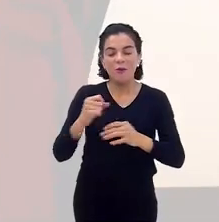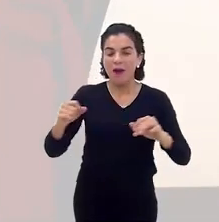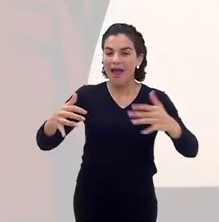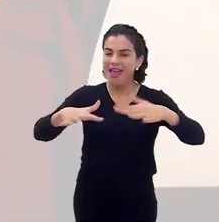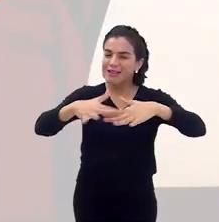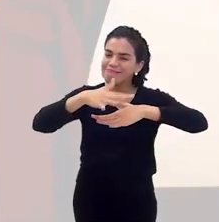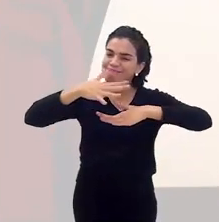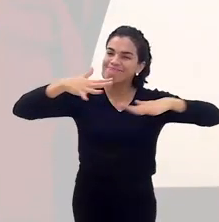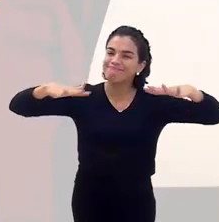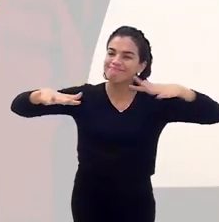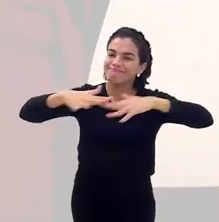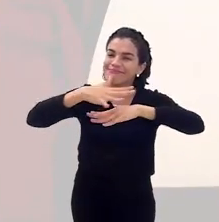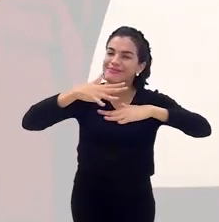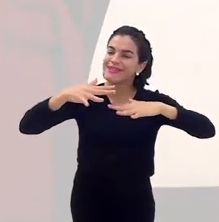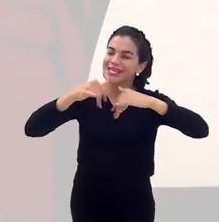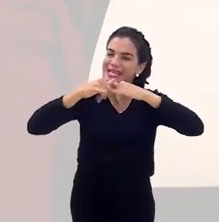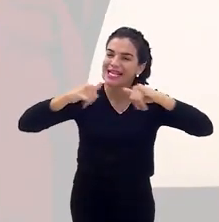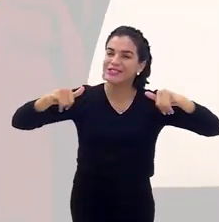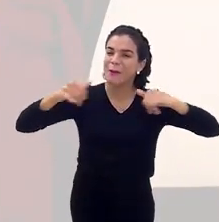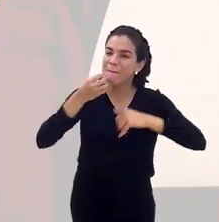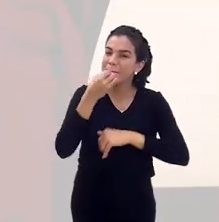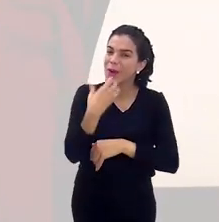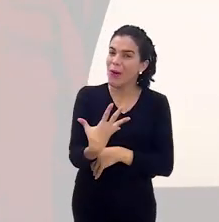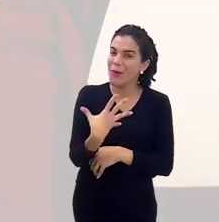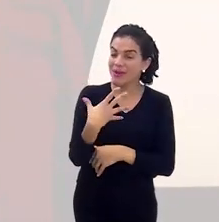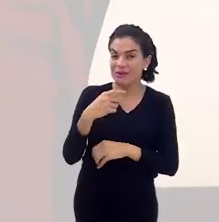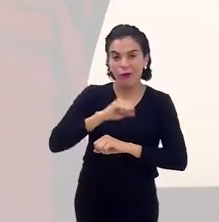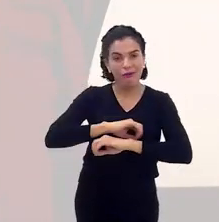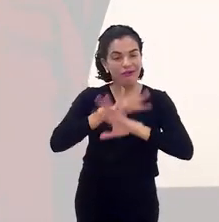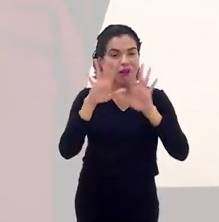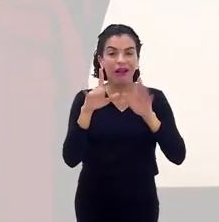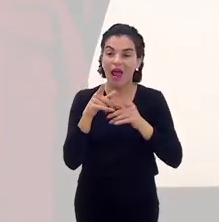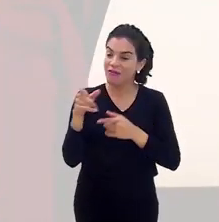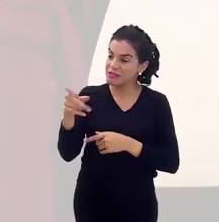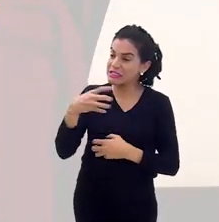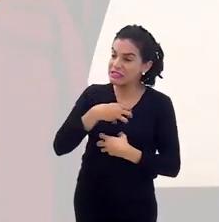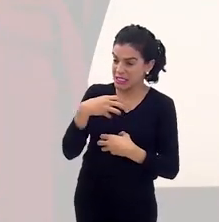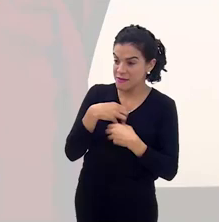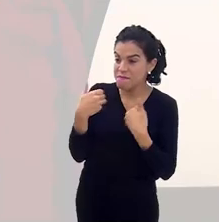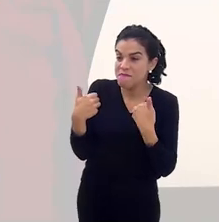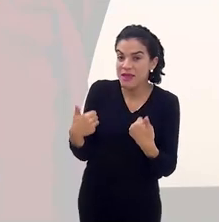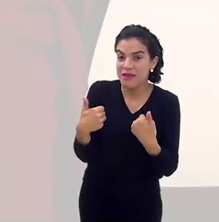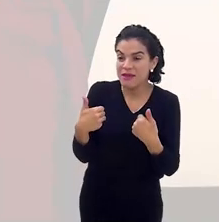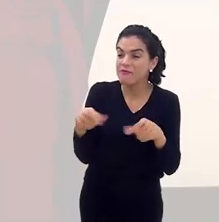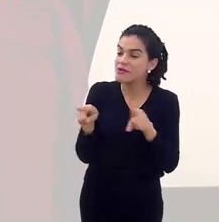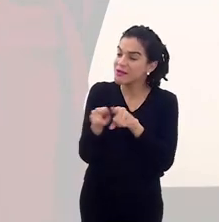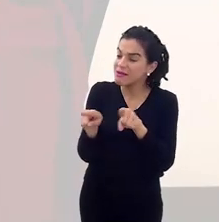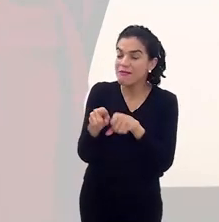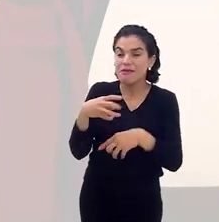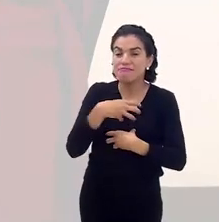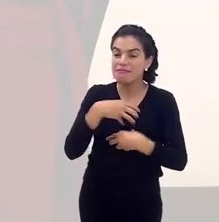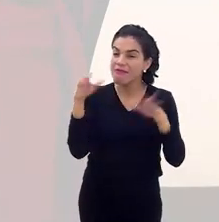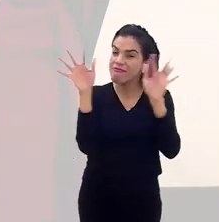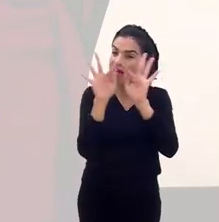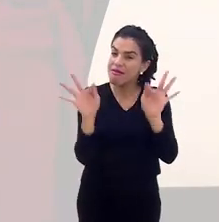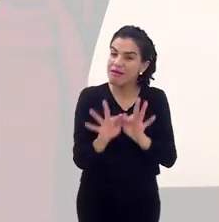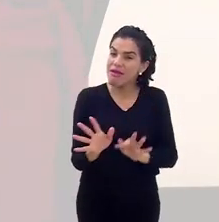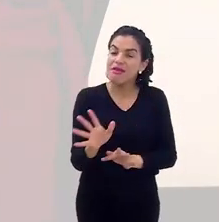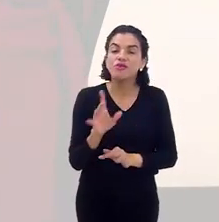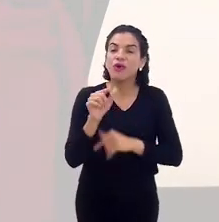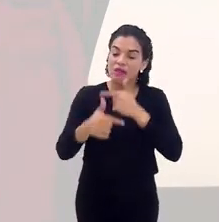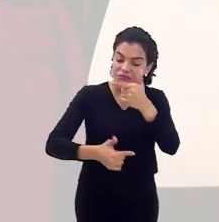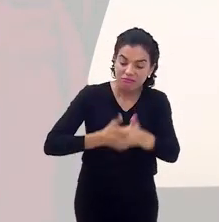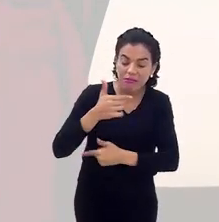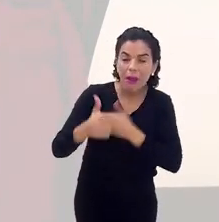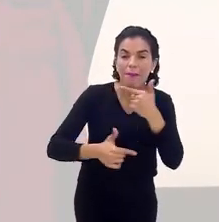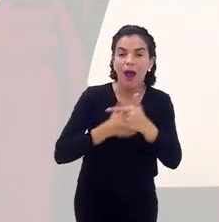passa para a gente uma energia muito boa. Então, o que fica claro que te faz muito bem. Que você está feliz dentro daquilo